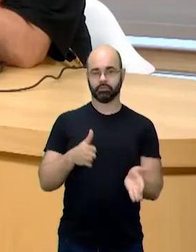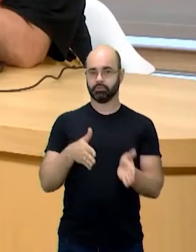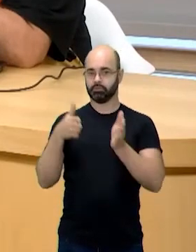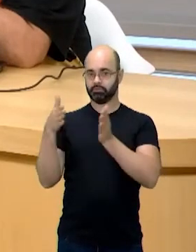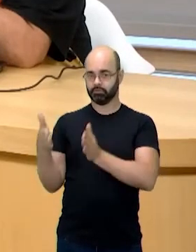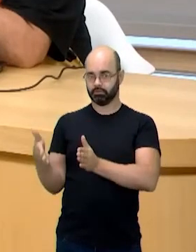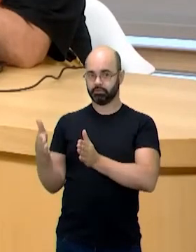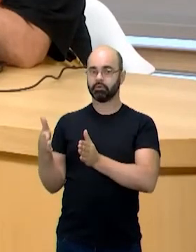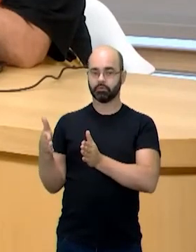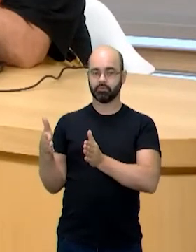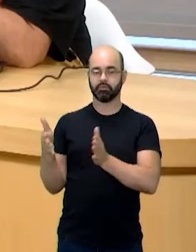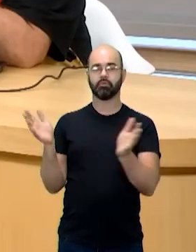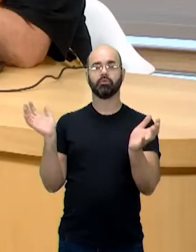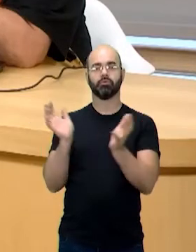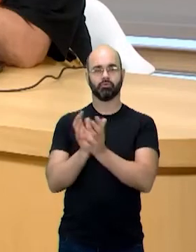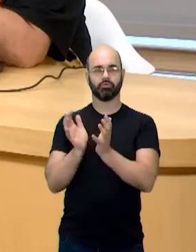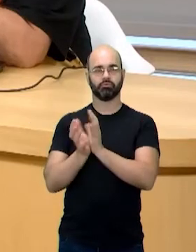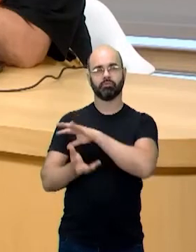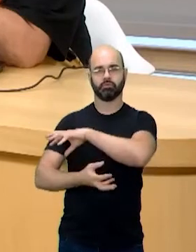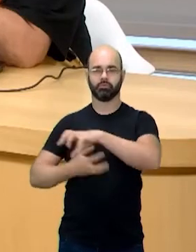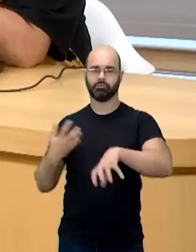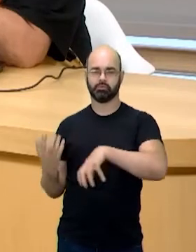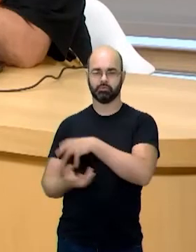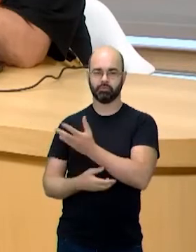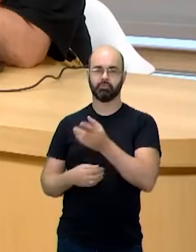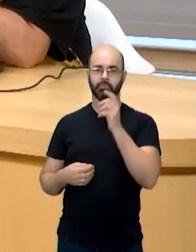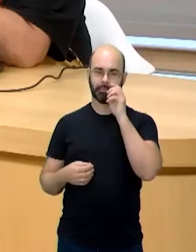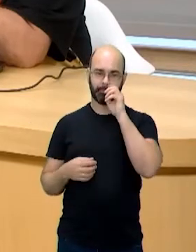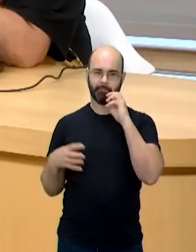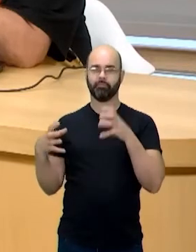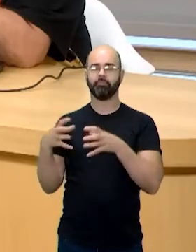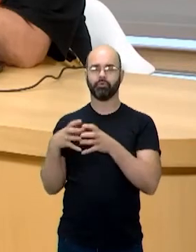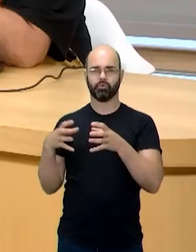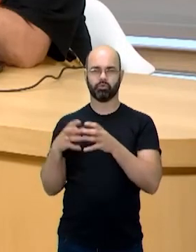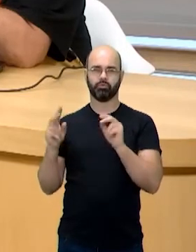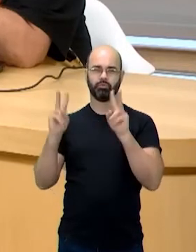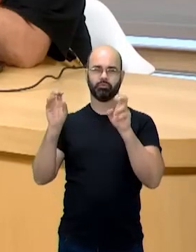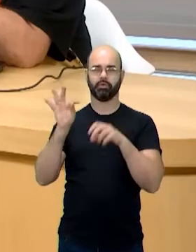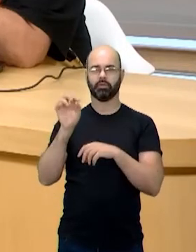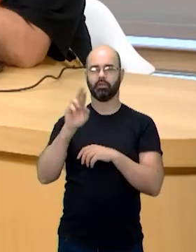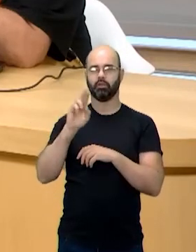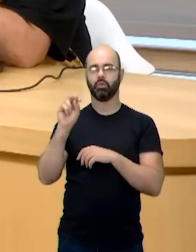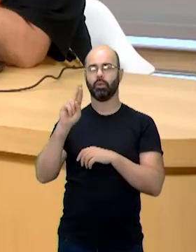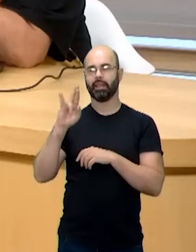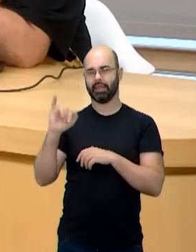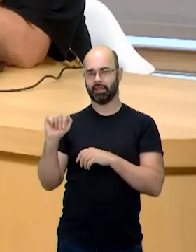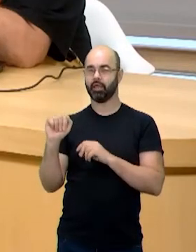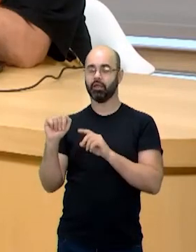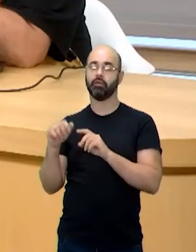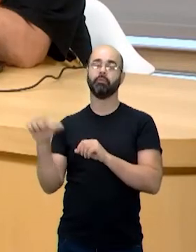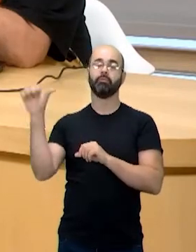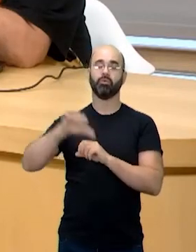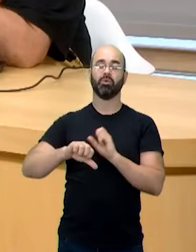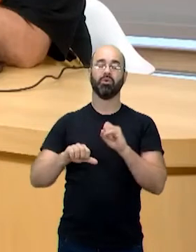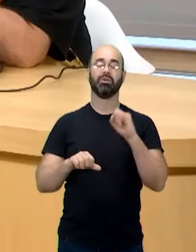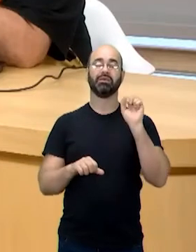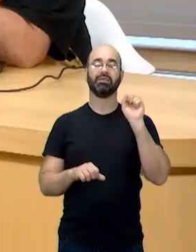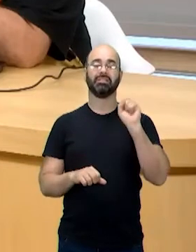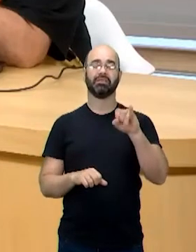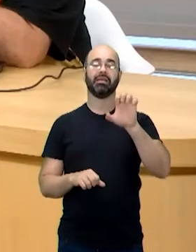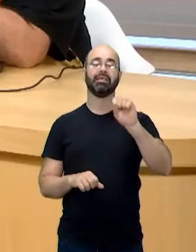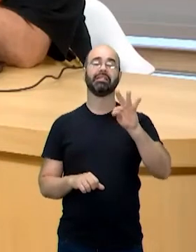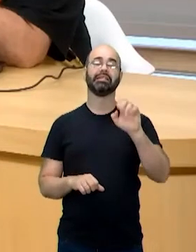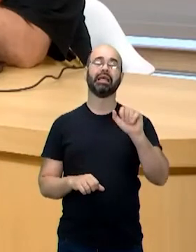a revelia através dos movimentos, que alguns chamam de guerrilheiros, outros de terrorista, muito pior é quando é o Estado que faz